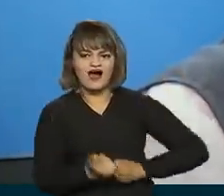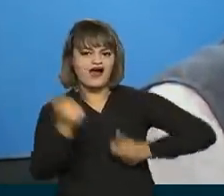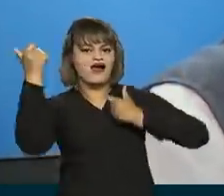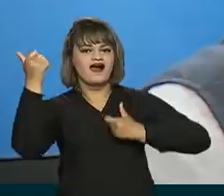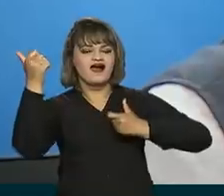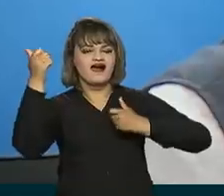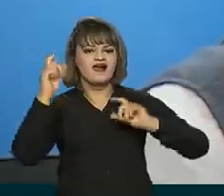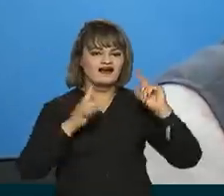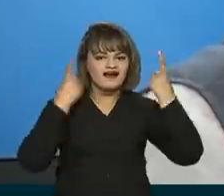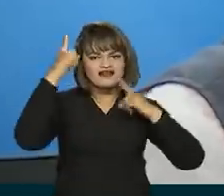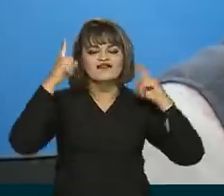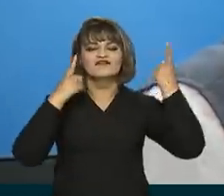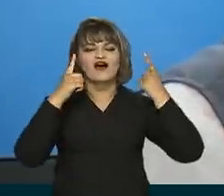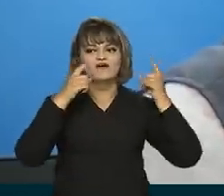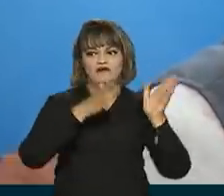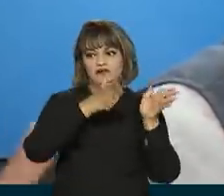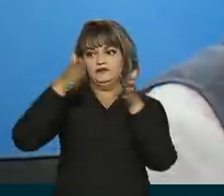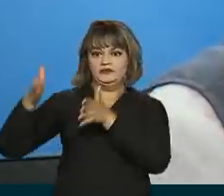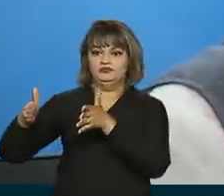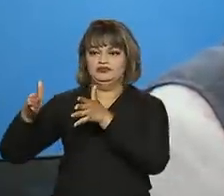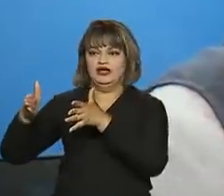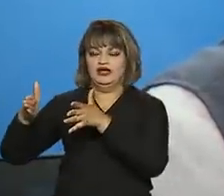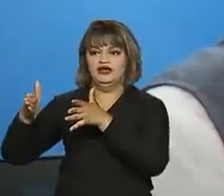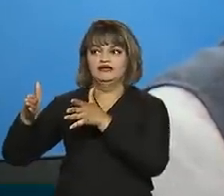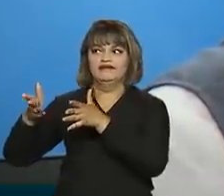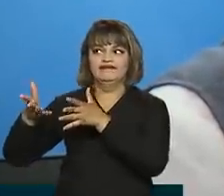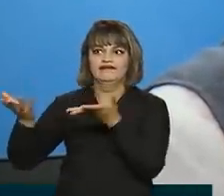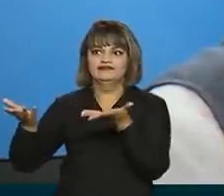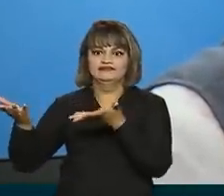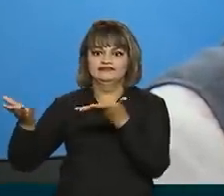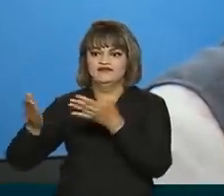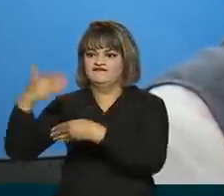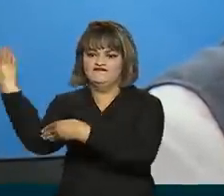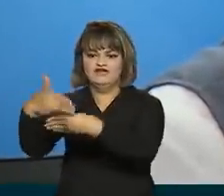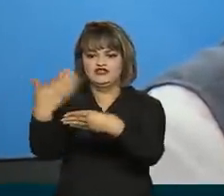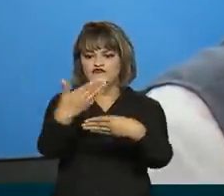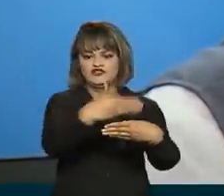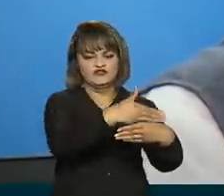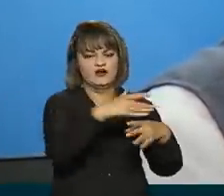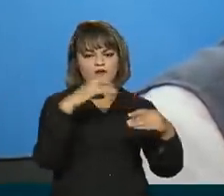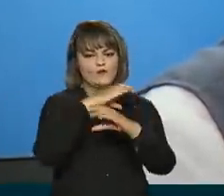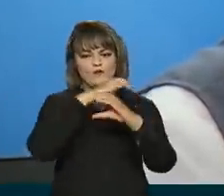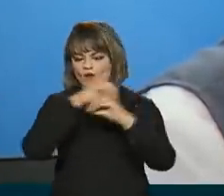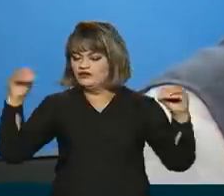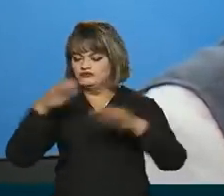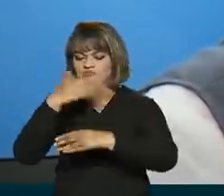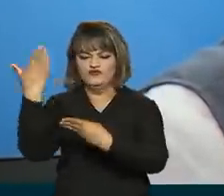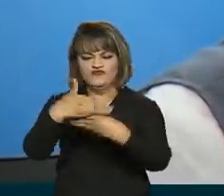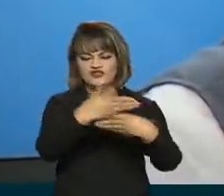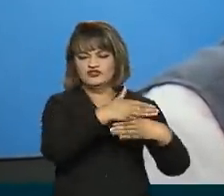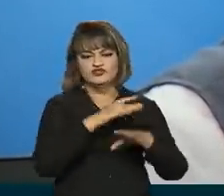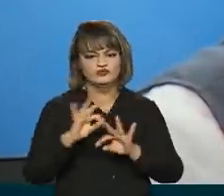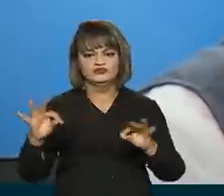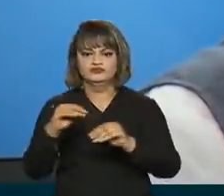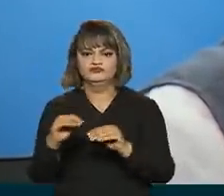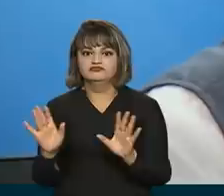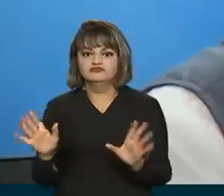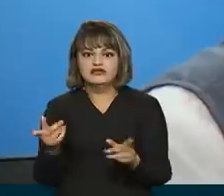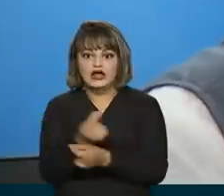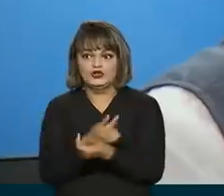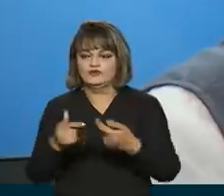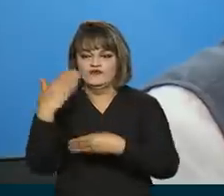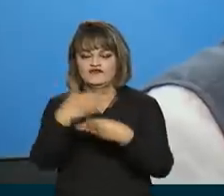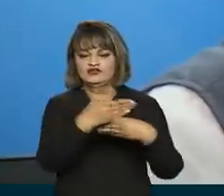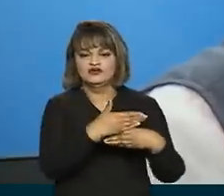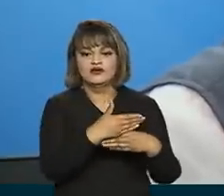e carnaval para uma situação de fechamento total da nossa economia